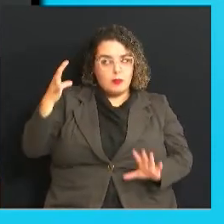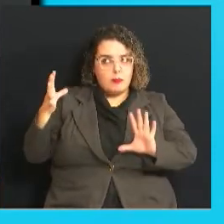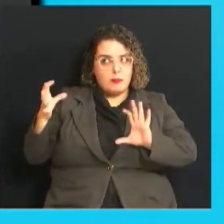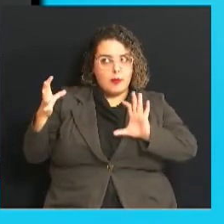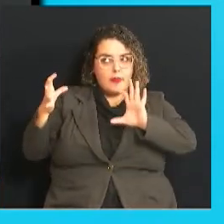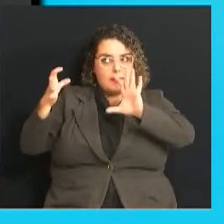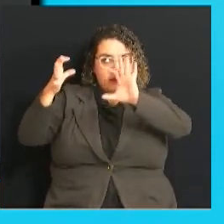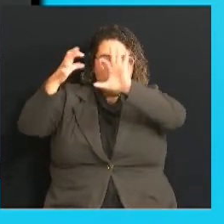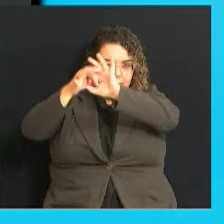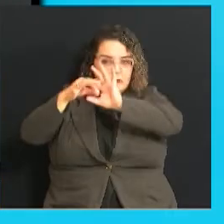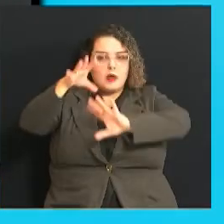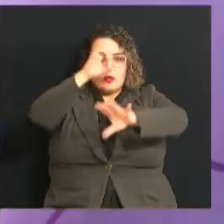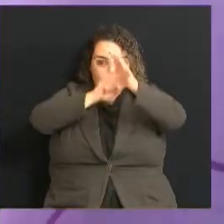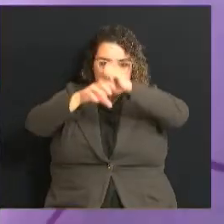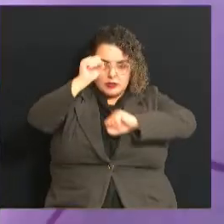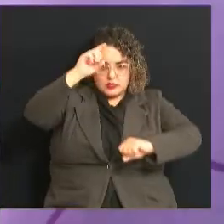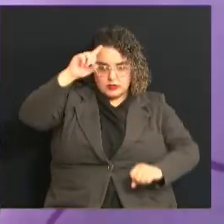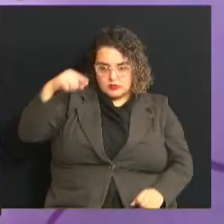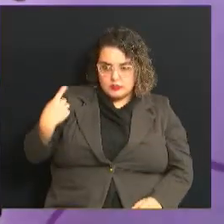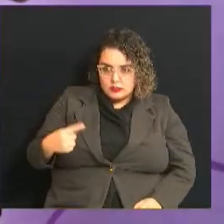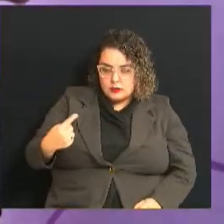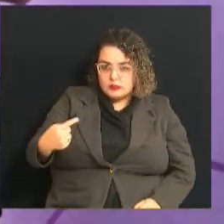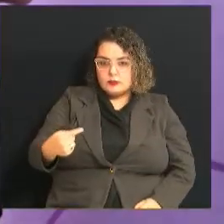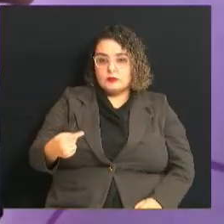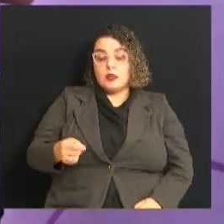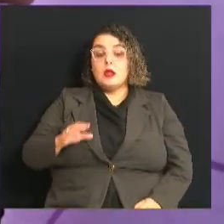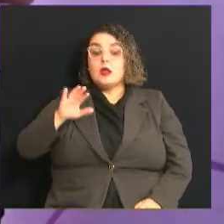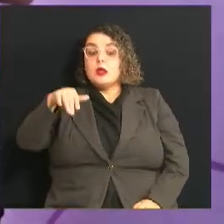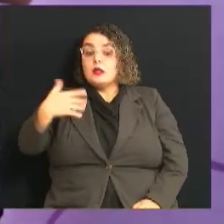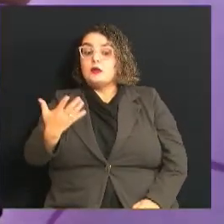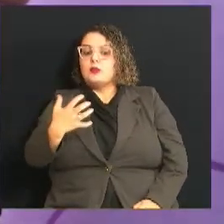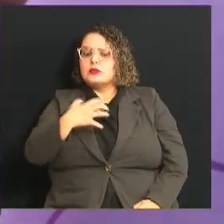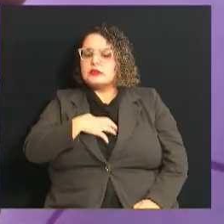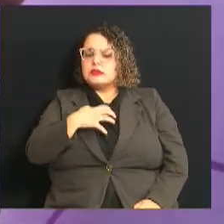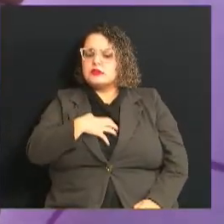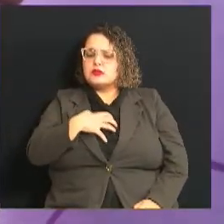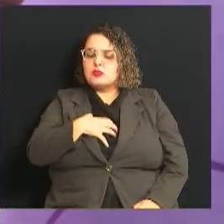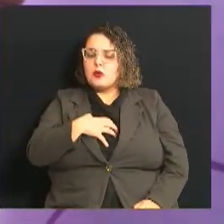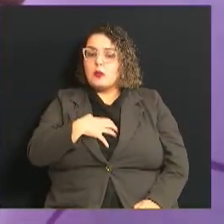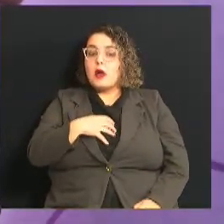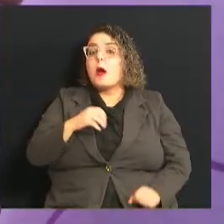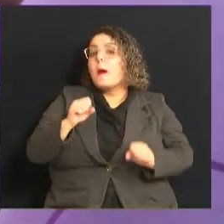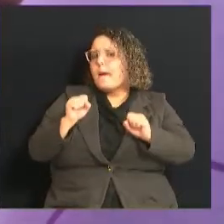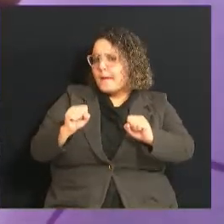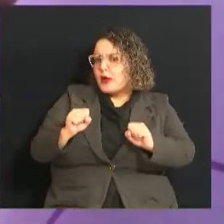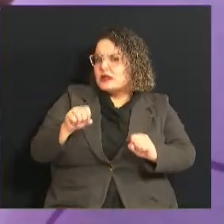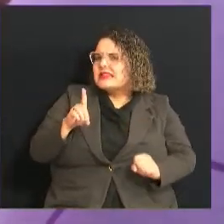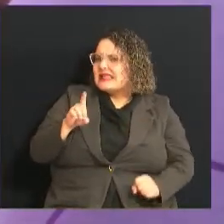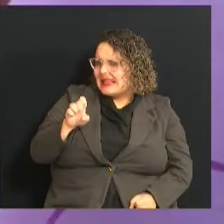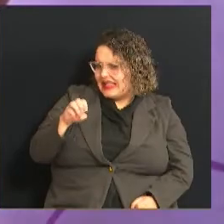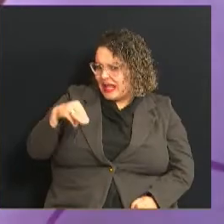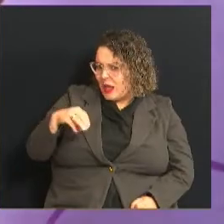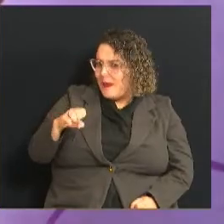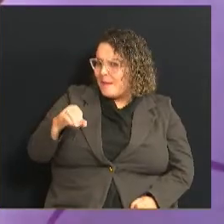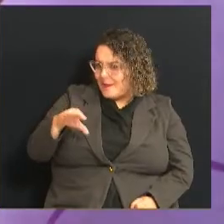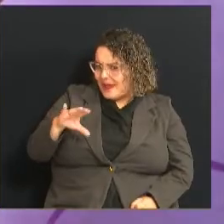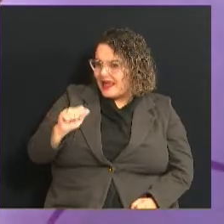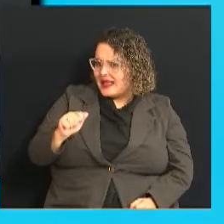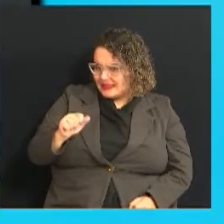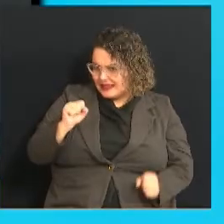executa no dia a dia. Quando esses sintomas surgem, podem ser demência? Sinais de